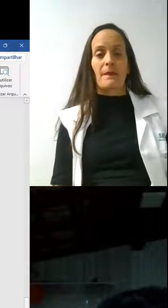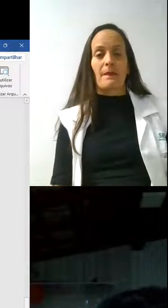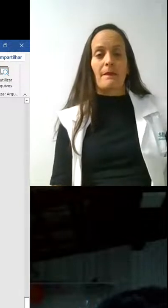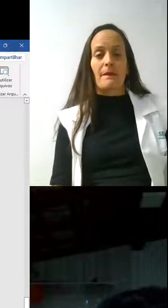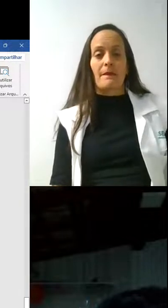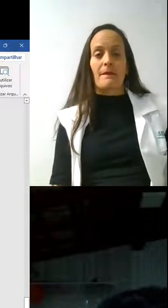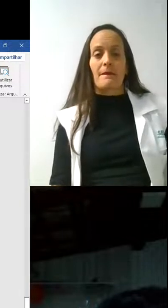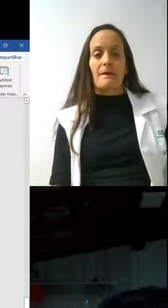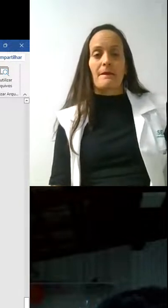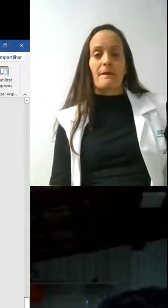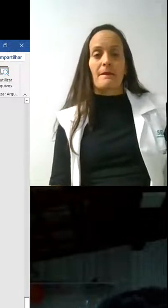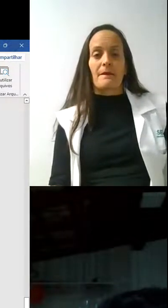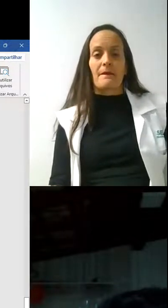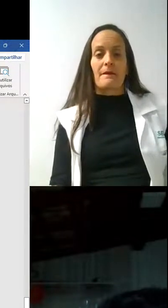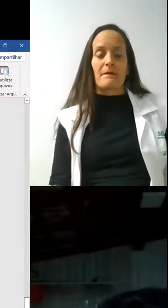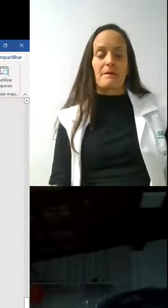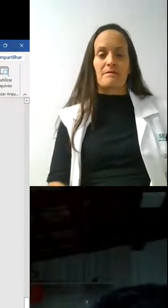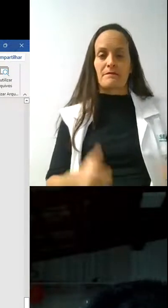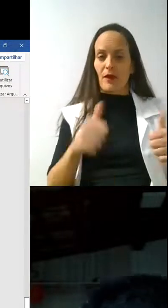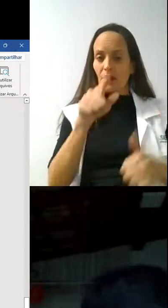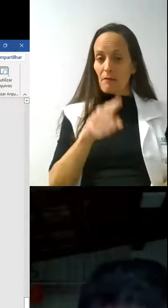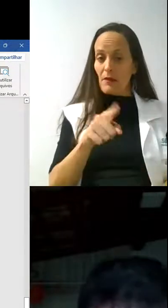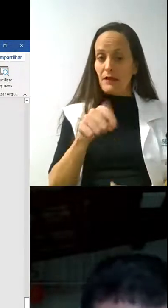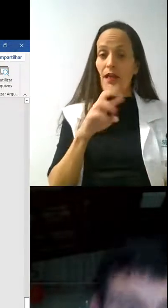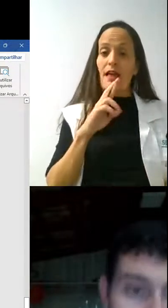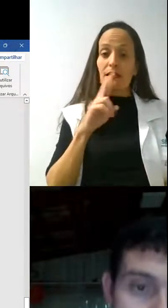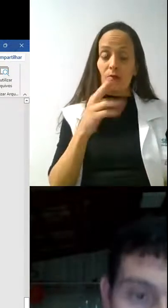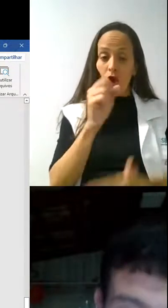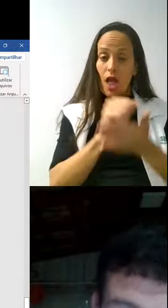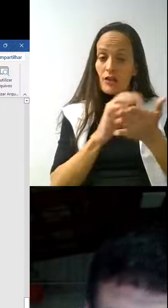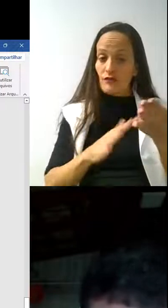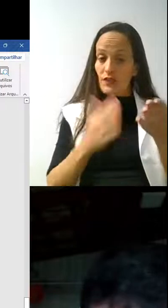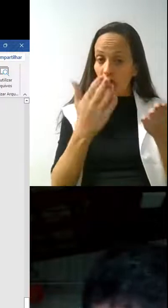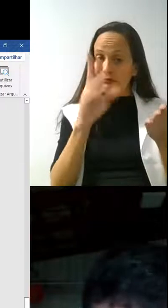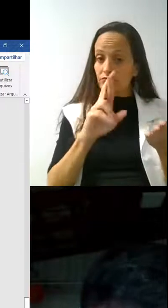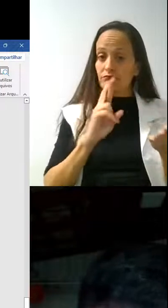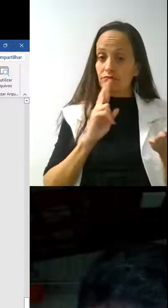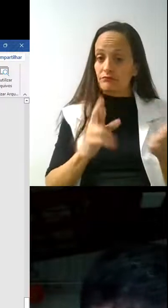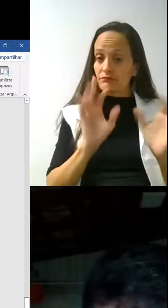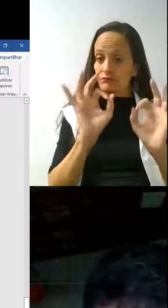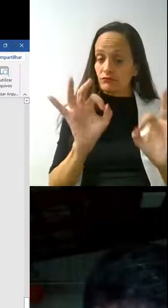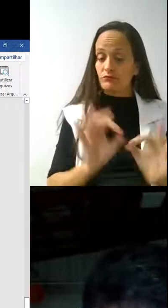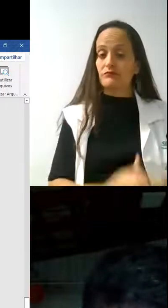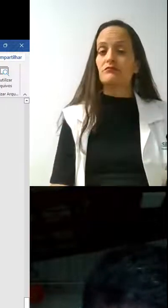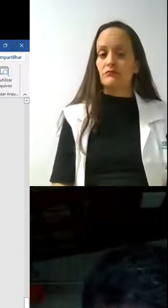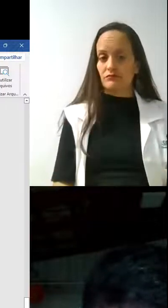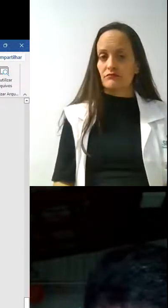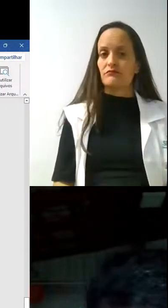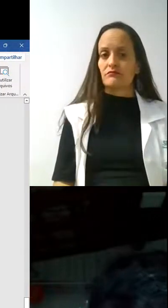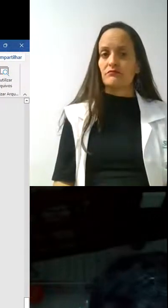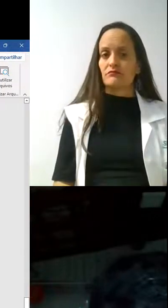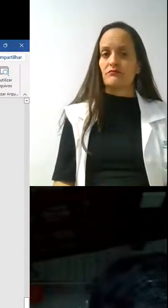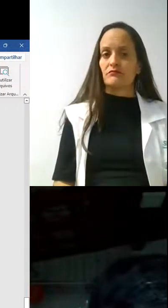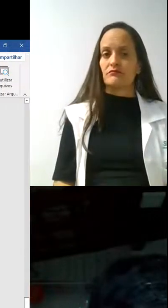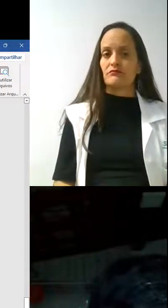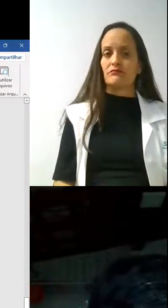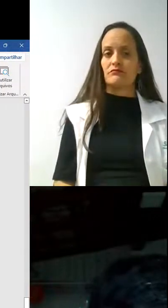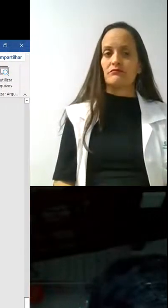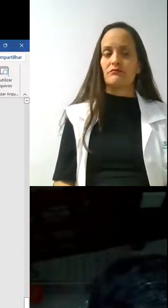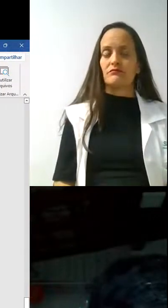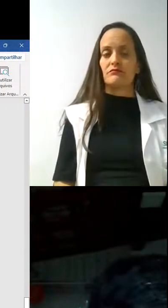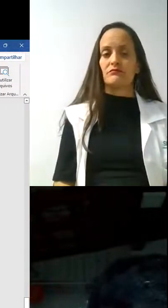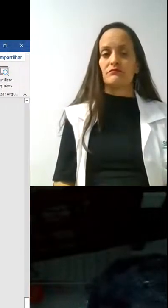inteira. Pronto. Então, a resolução é essa aqui, ó, né? Peguei os 210. Uai, mas onde é que estão os 210, senhor? Aí entra na